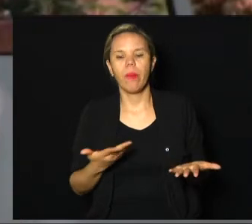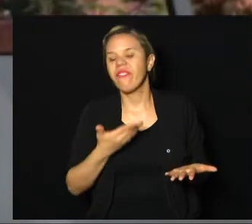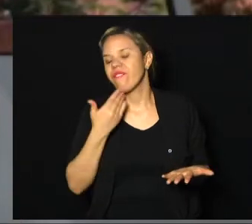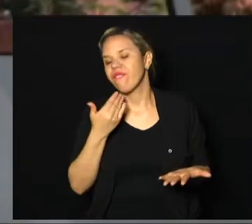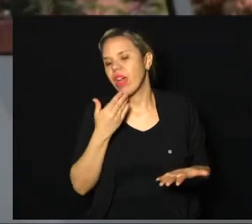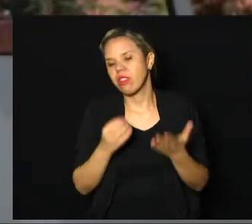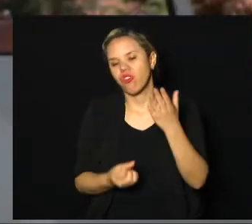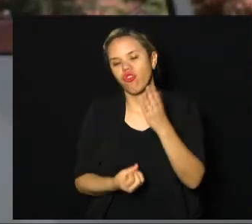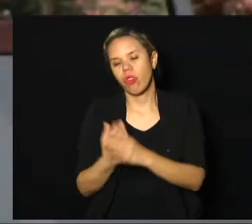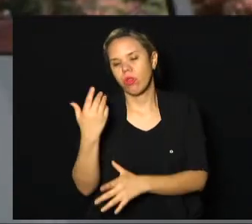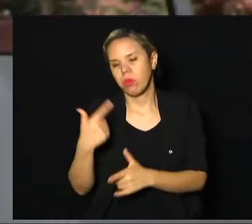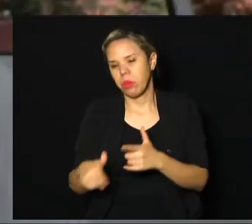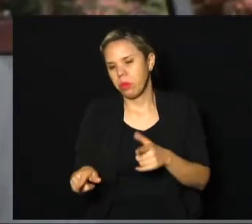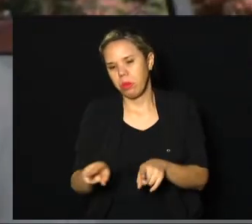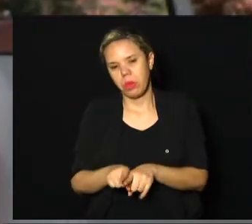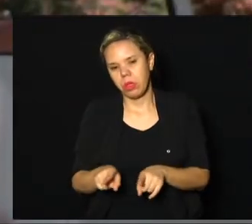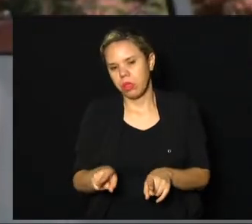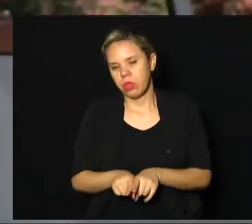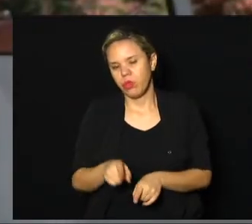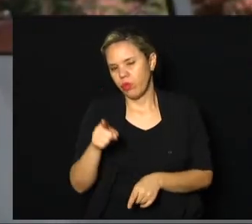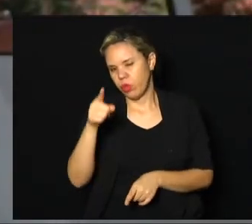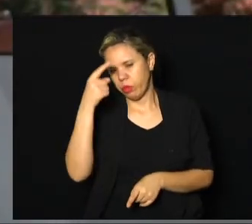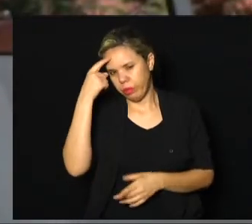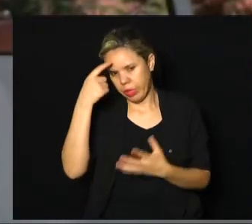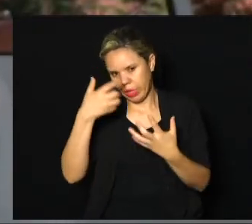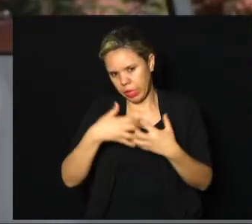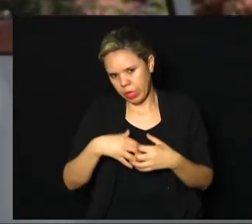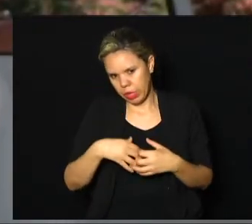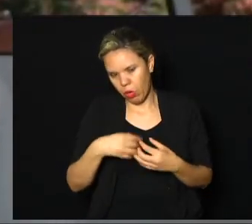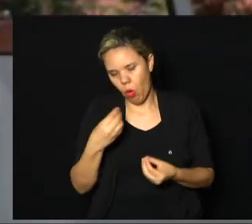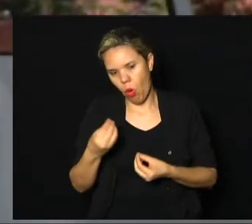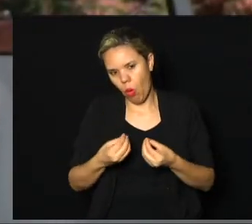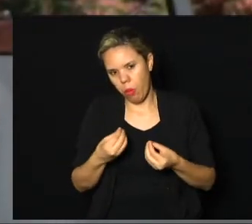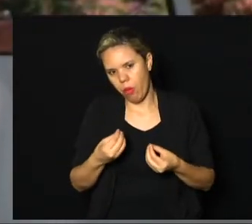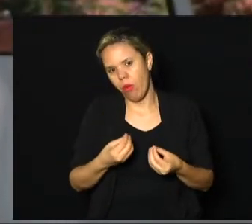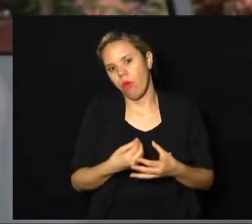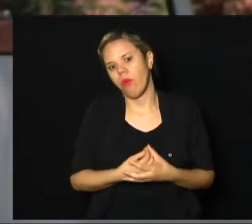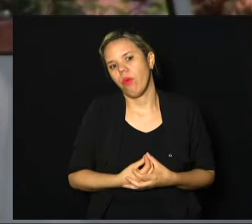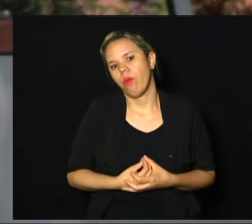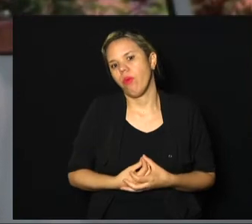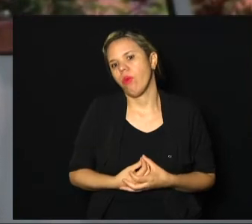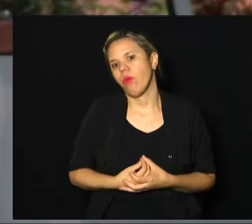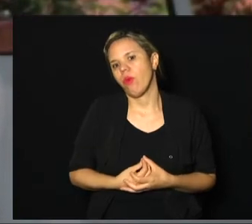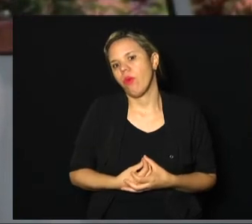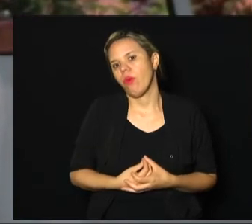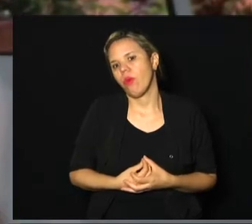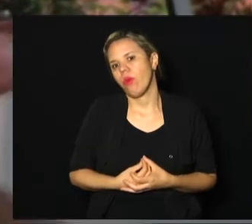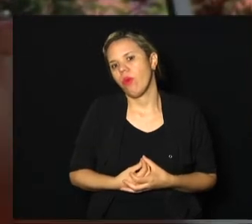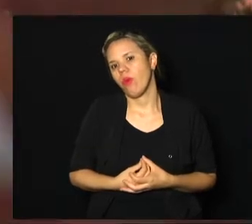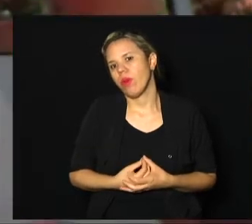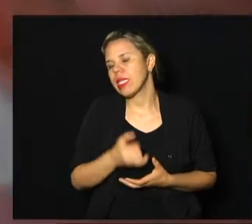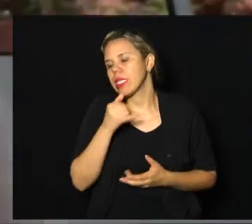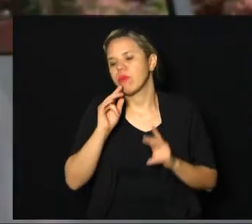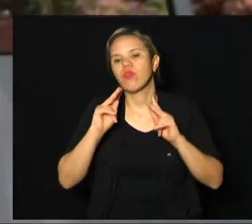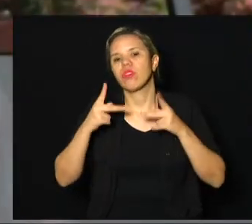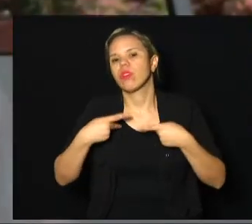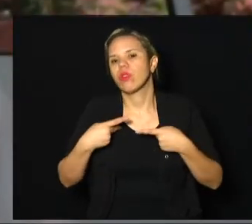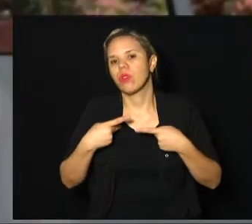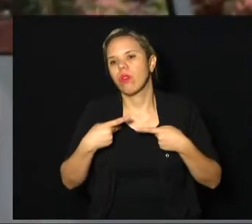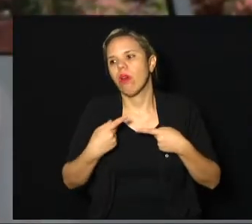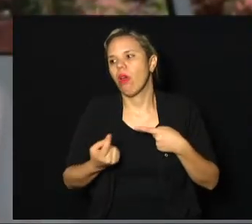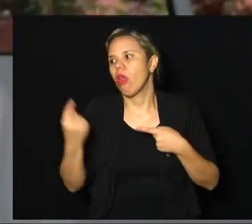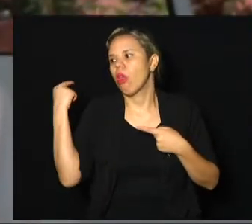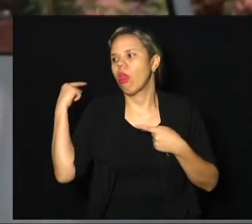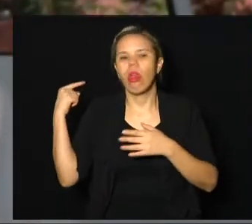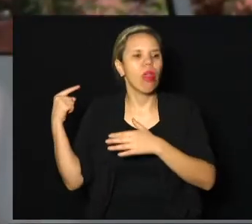corpo, tá? Então, se você pensar como que um ser humano